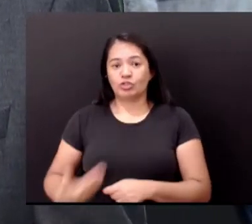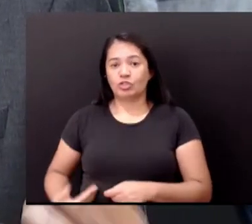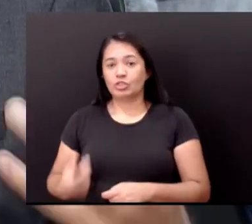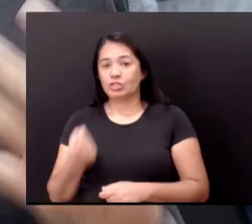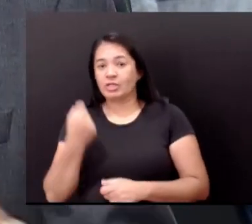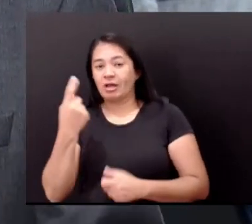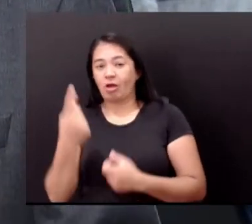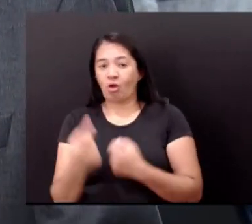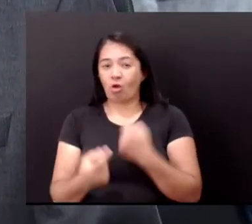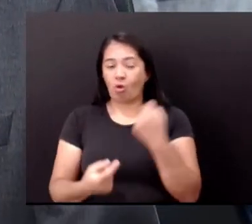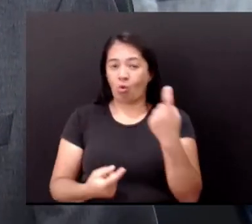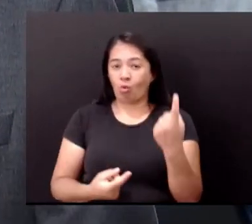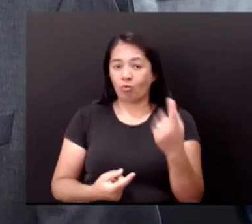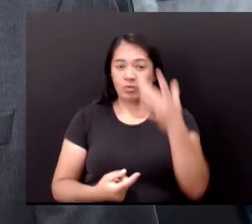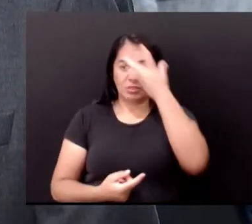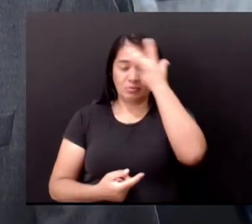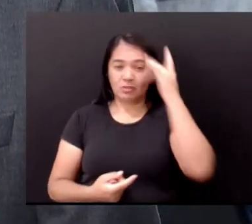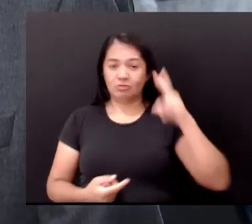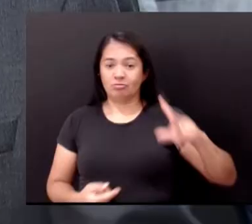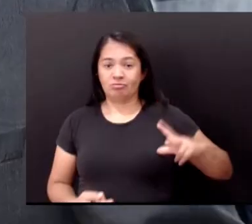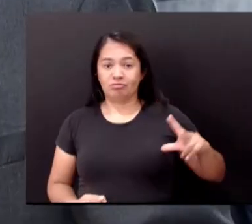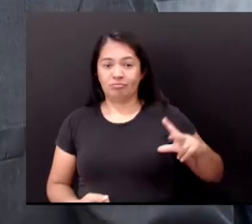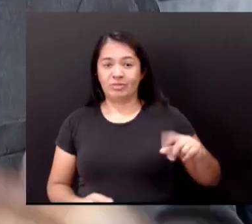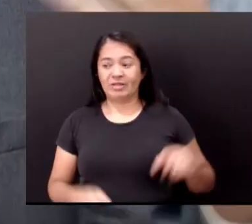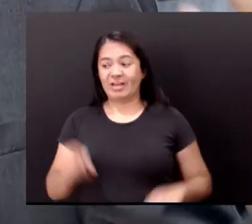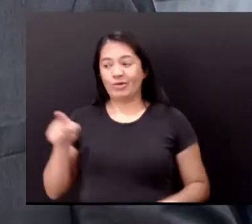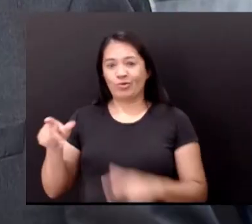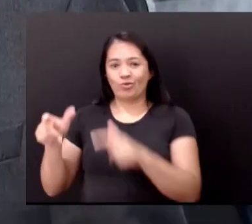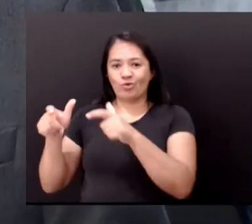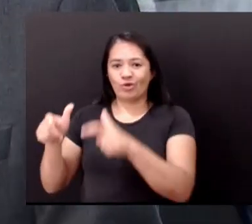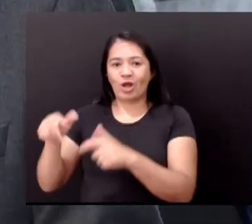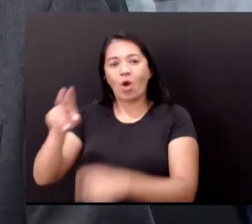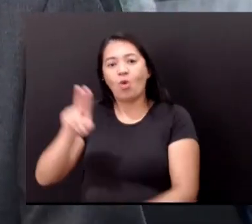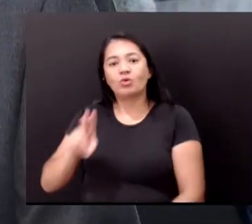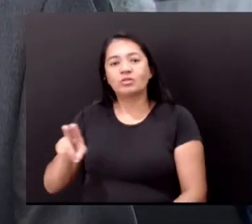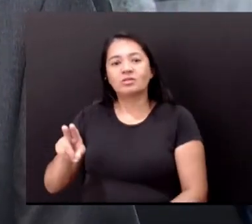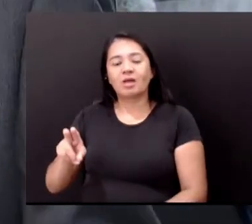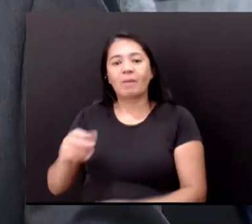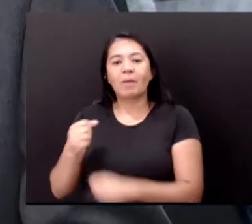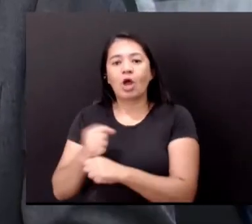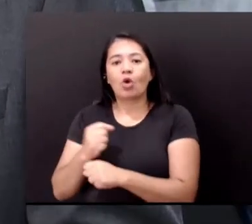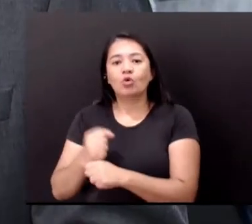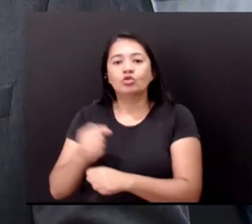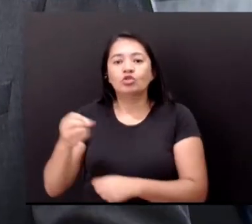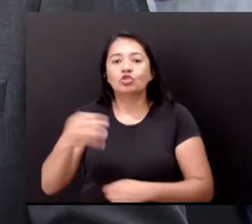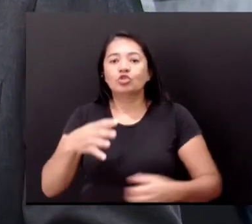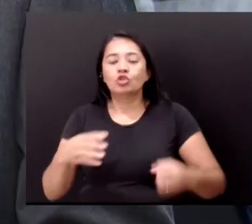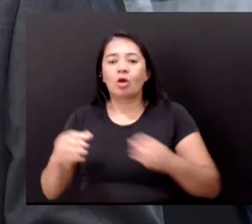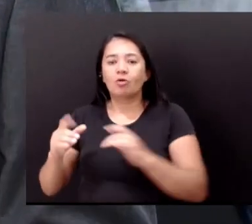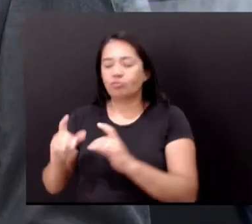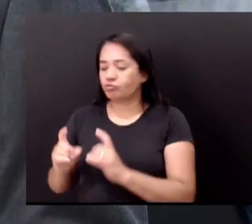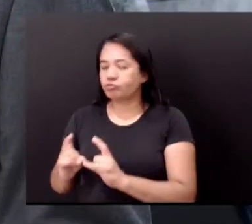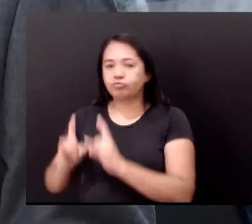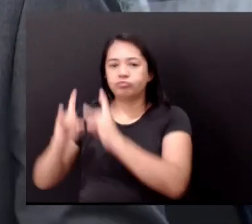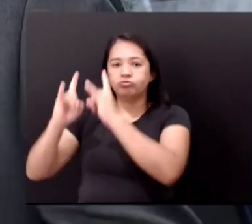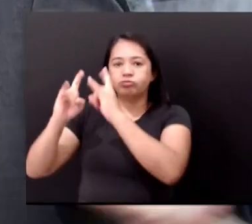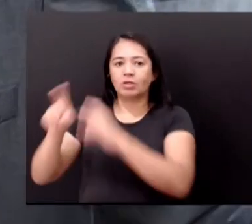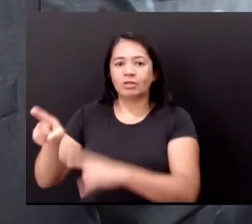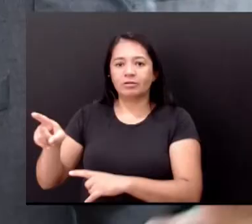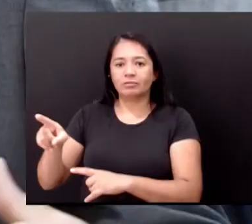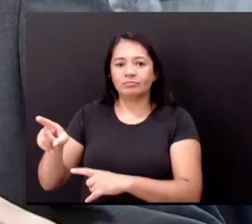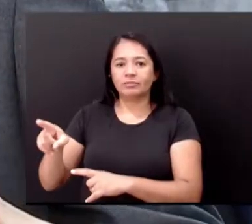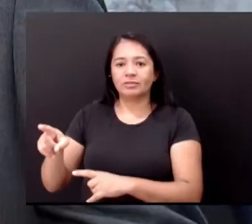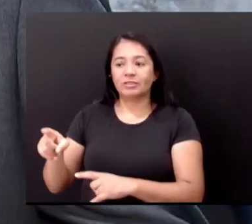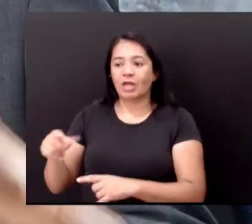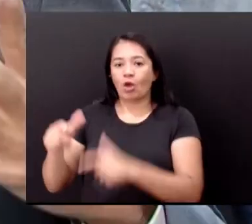privada é que aquele espaço seja utilizado para a construção de novos prédios. É um espaço muito privilegiado do ponto de